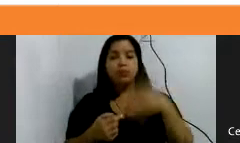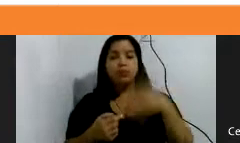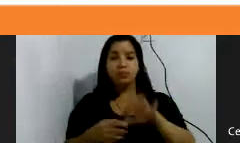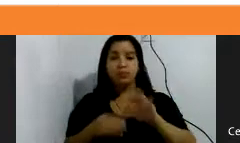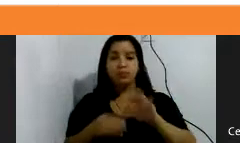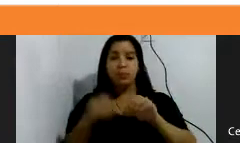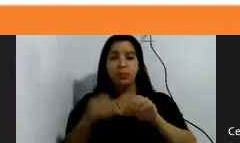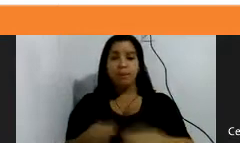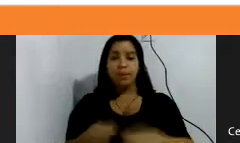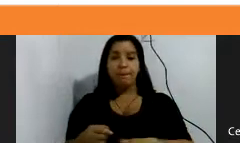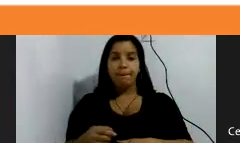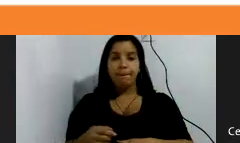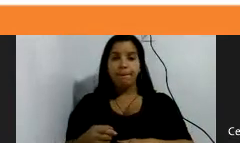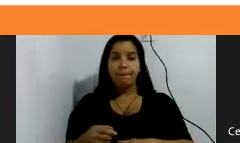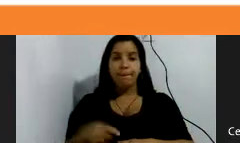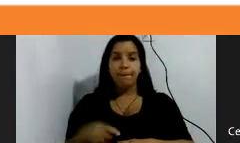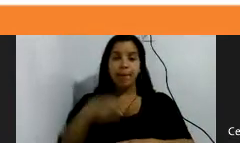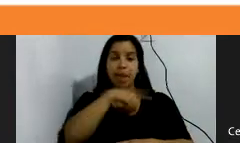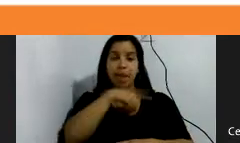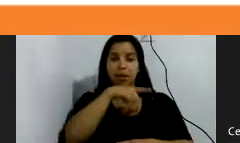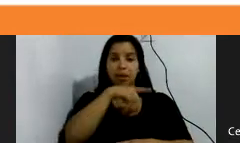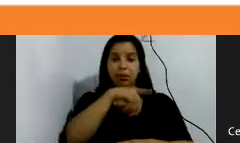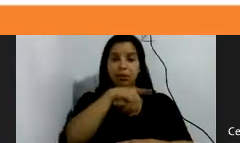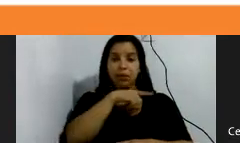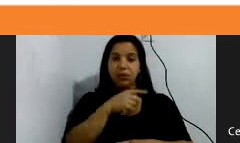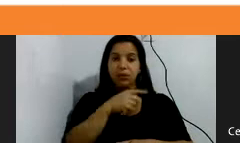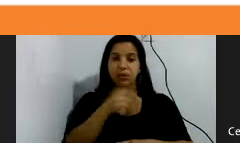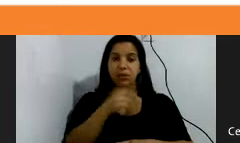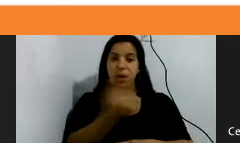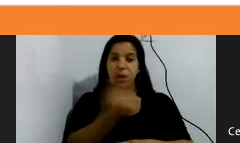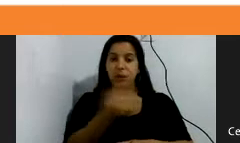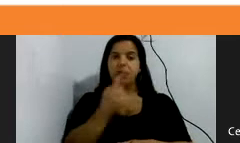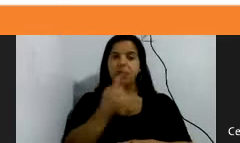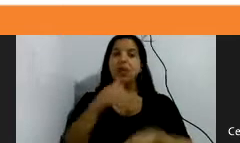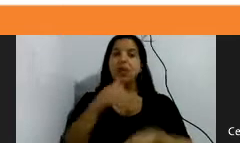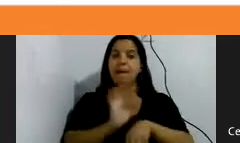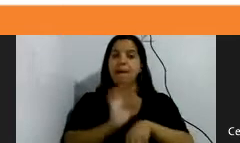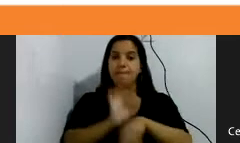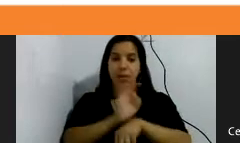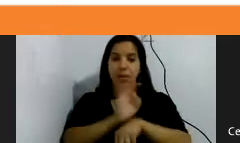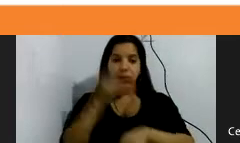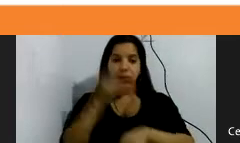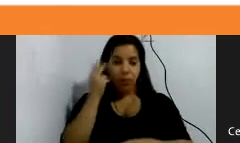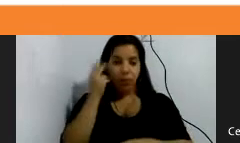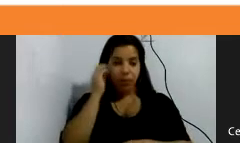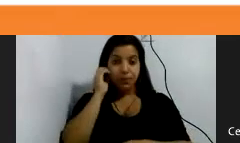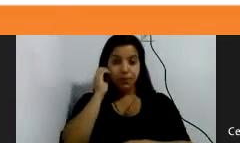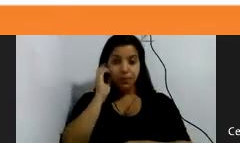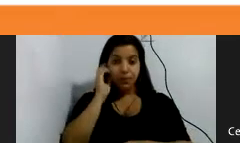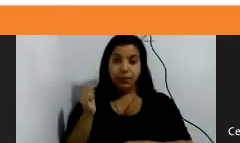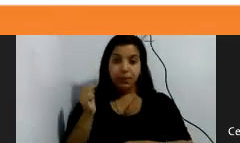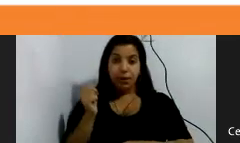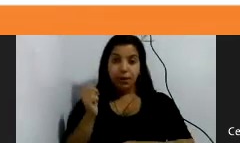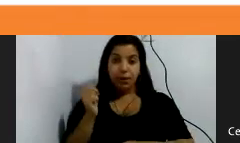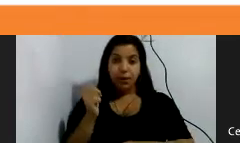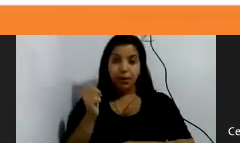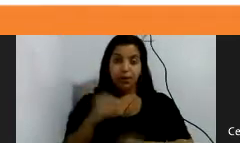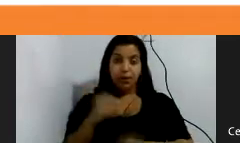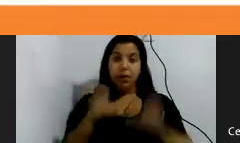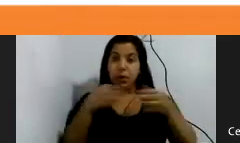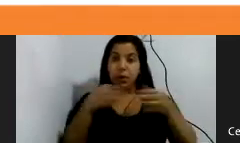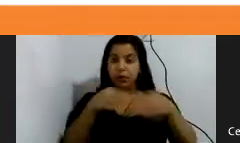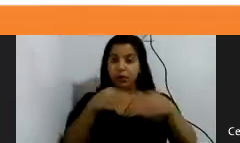ressuspendendo o botão. Então, aqui a gente tem essas papas de hemácias convencionais. Então, se a gente tem